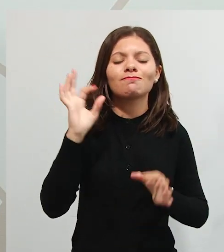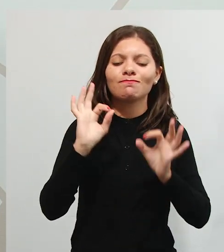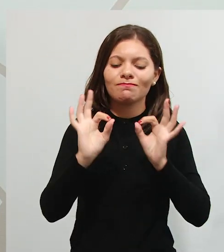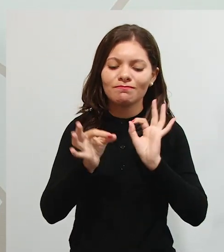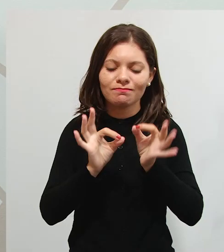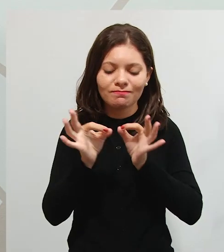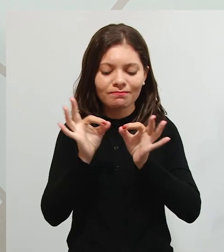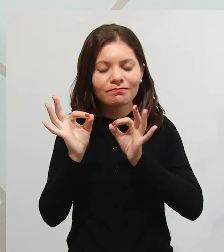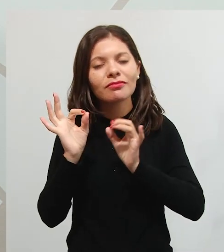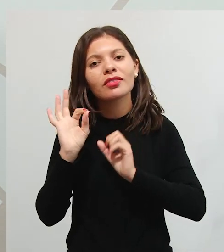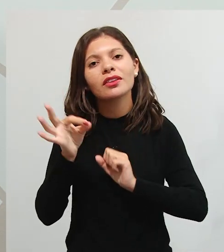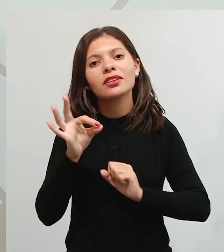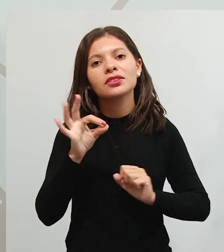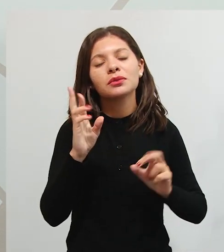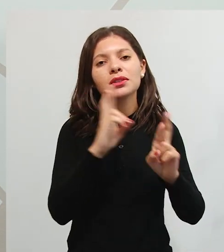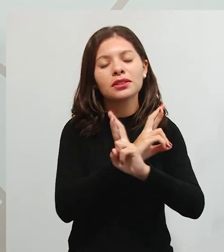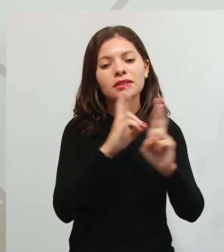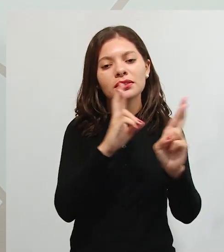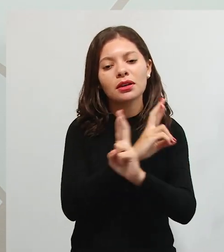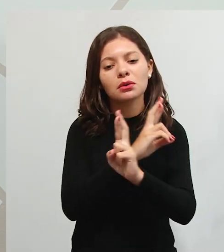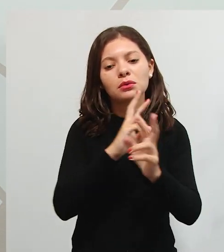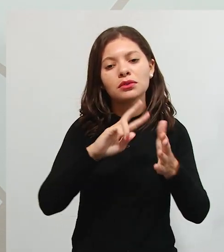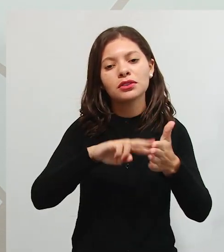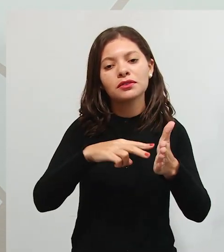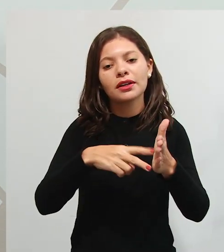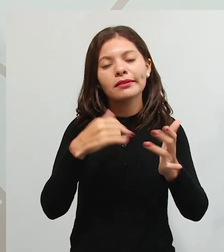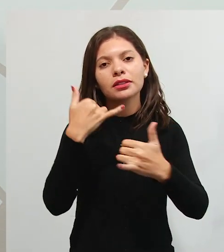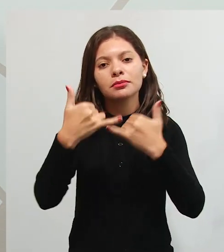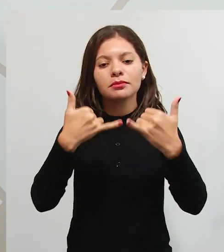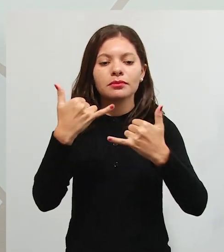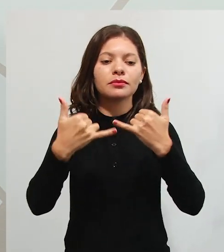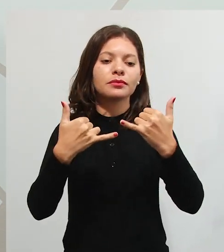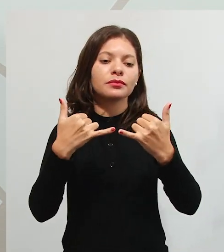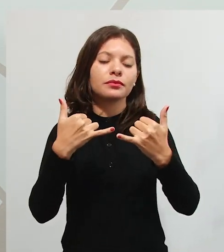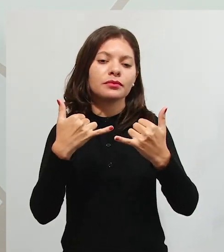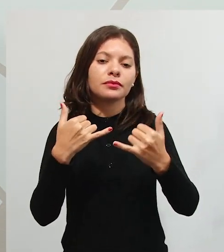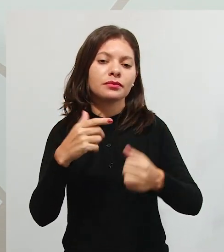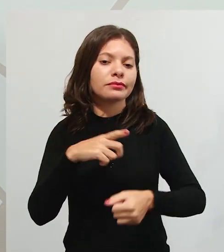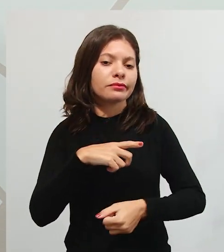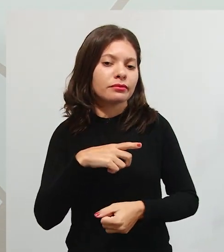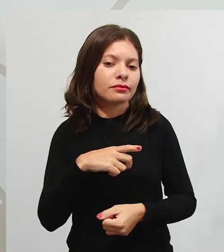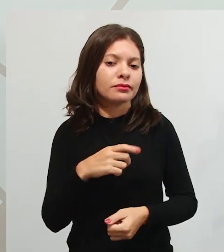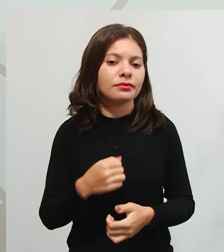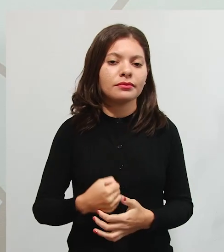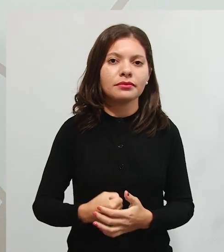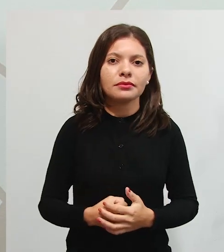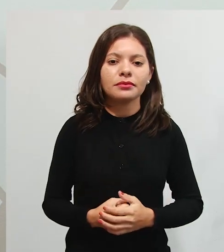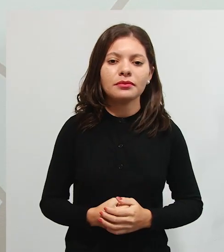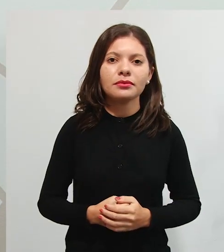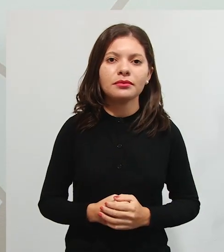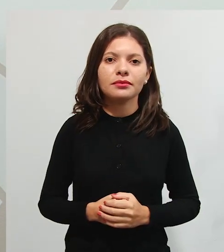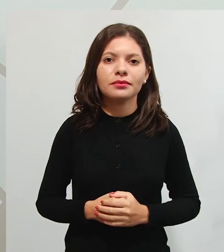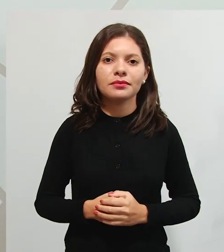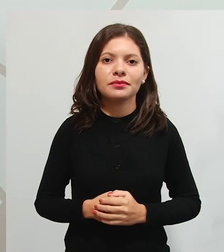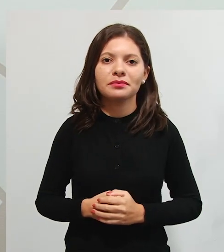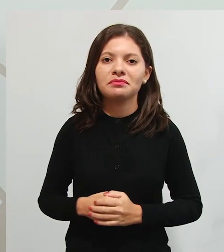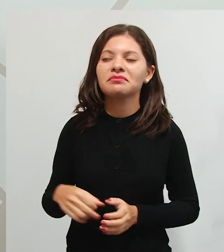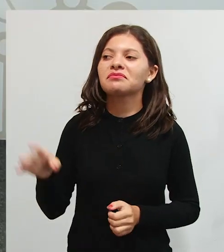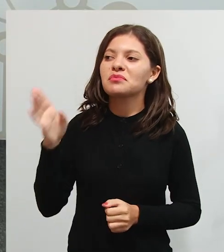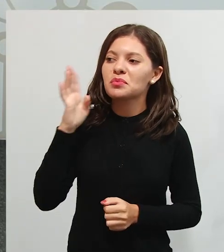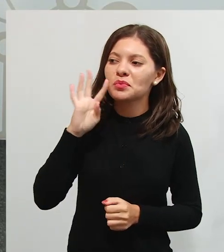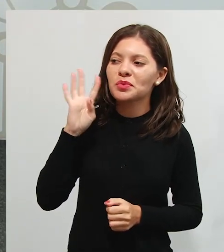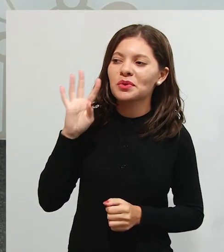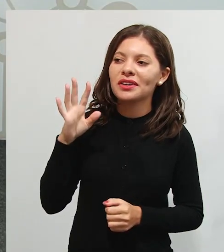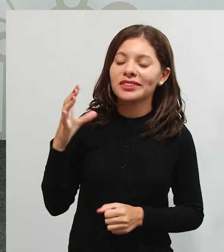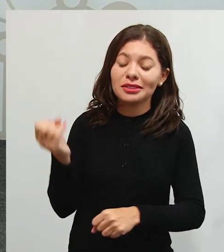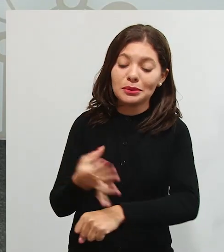dessa relação do significado que aquela brincadeira, que aquele jogo tem para a criança.